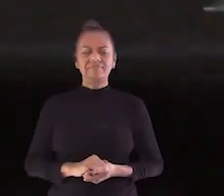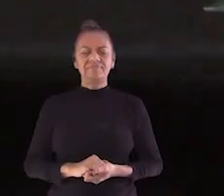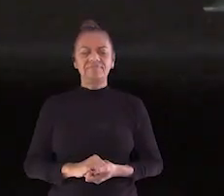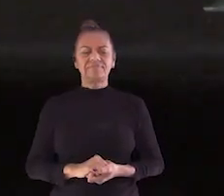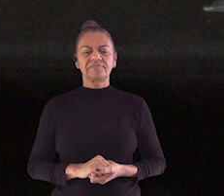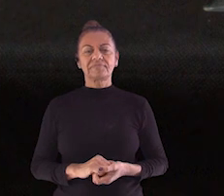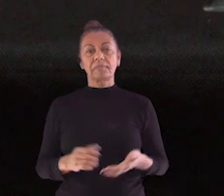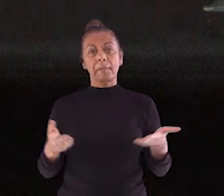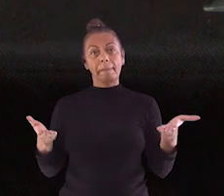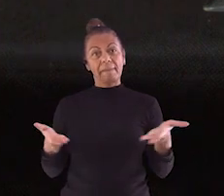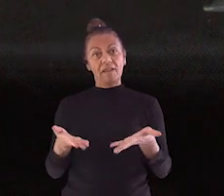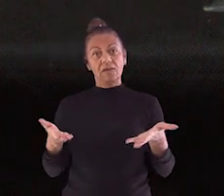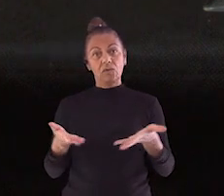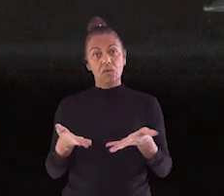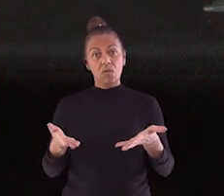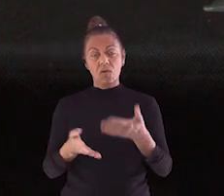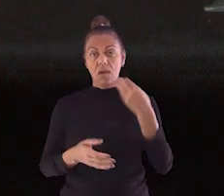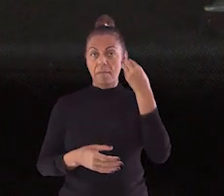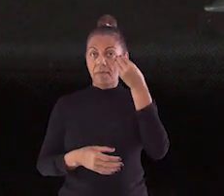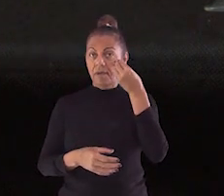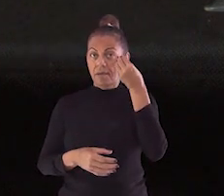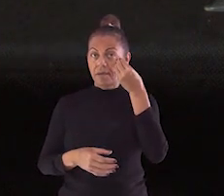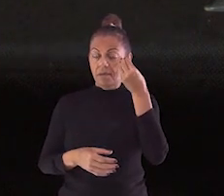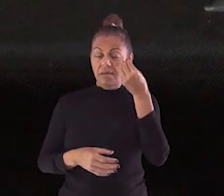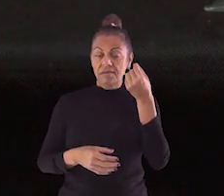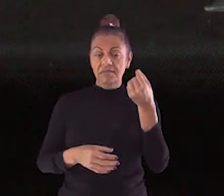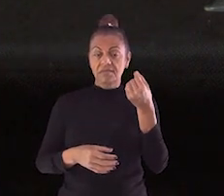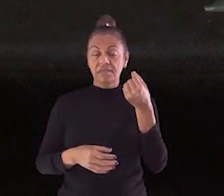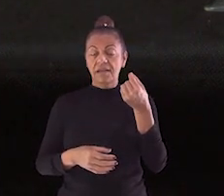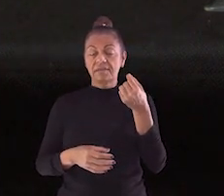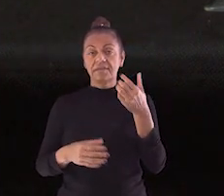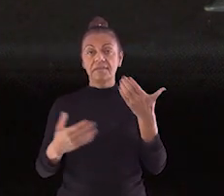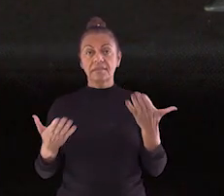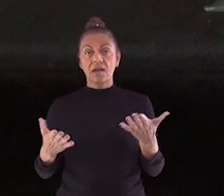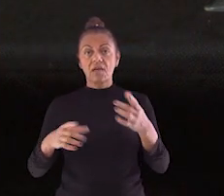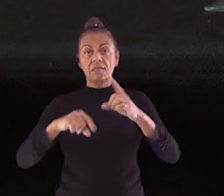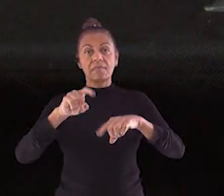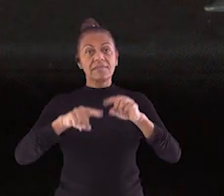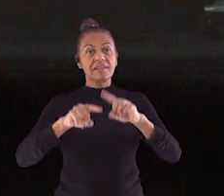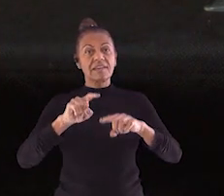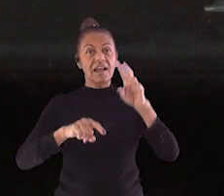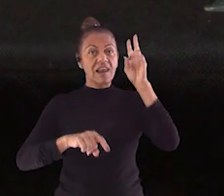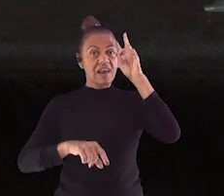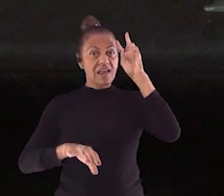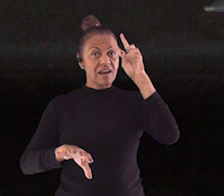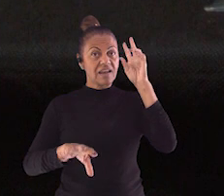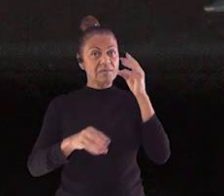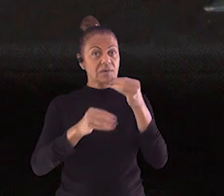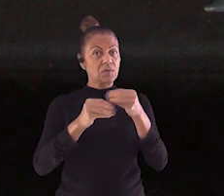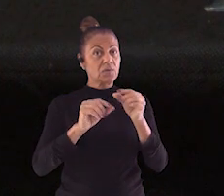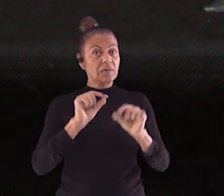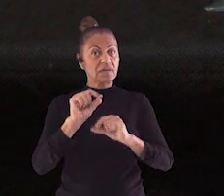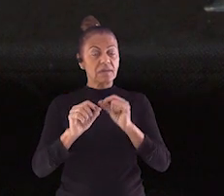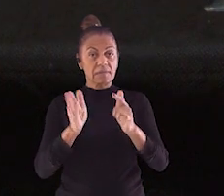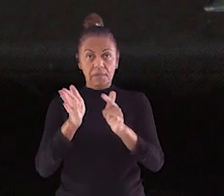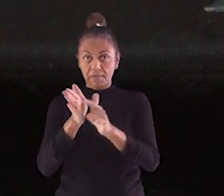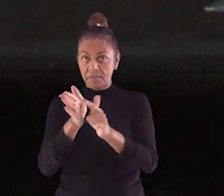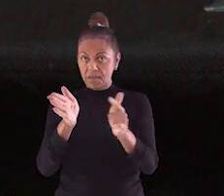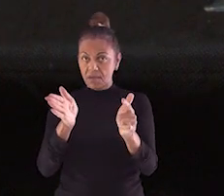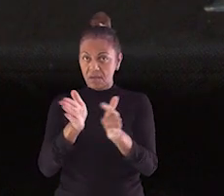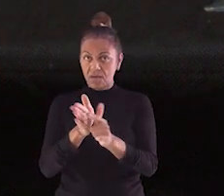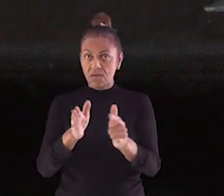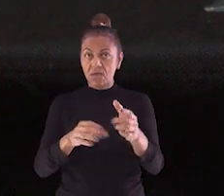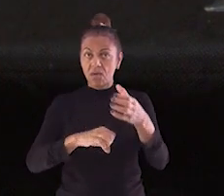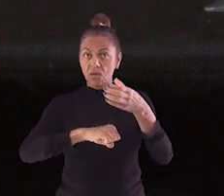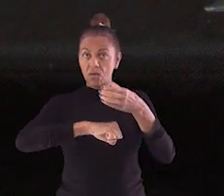E agora vamos para o nosso experimento do dia. E que tal relembrar os materiais que vamos utilizar? que é a folha